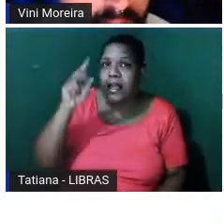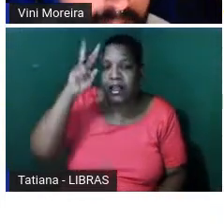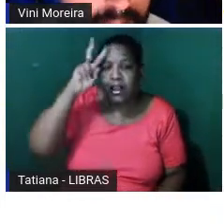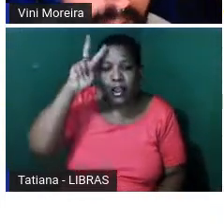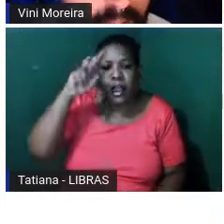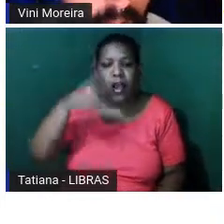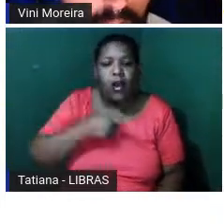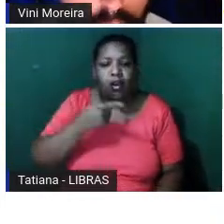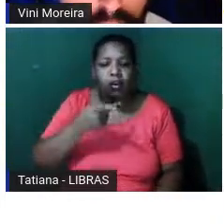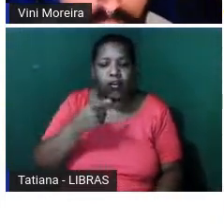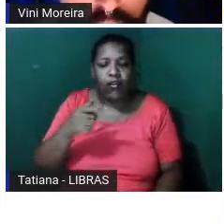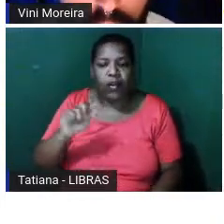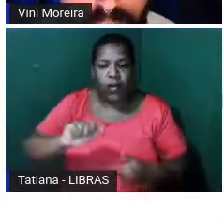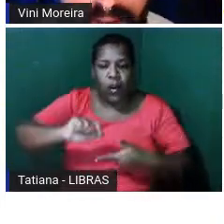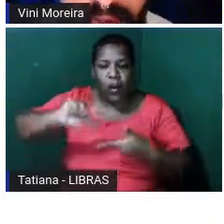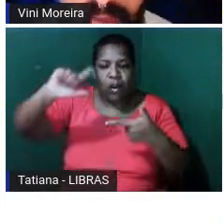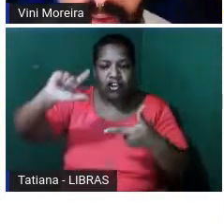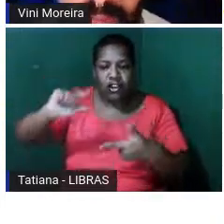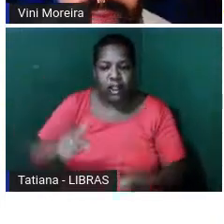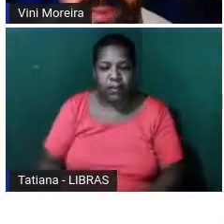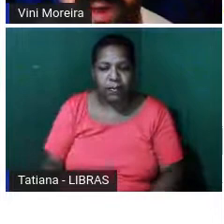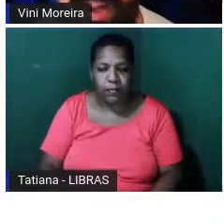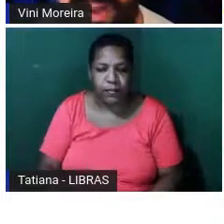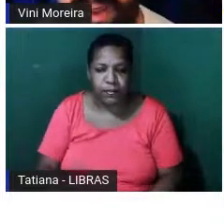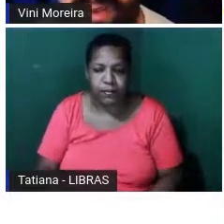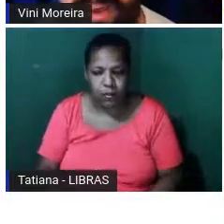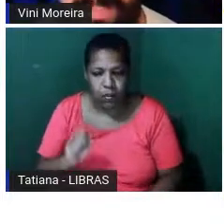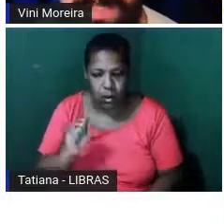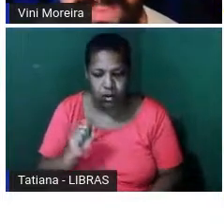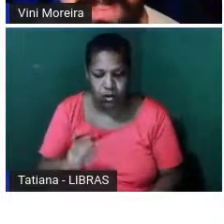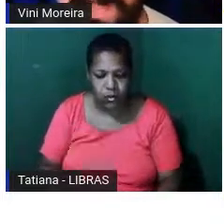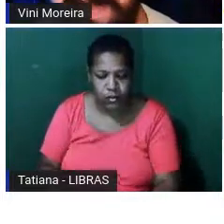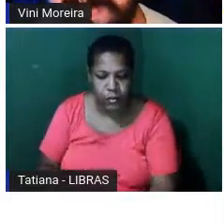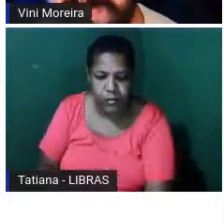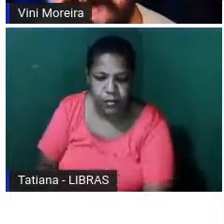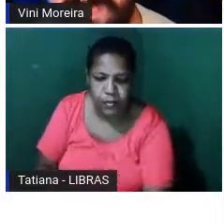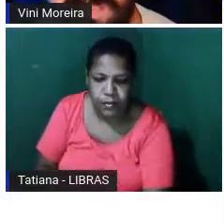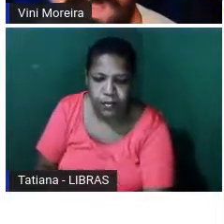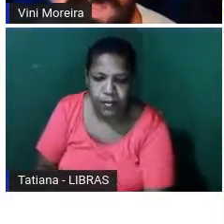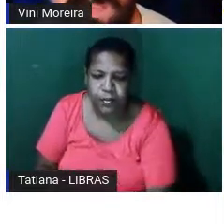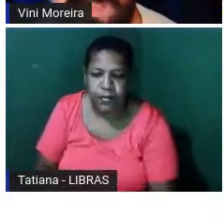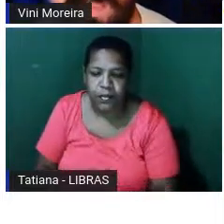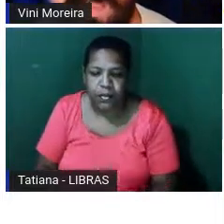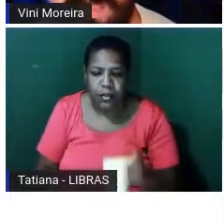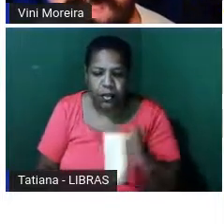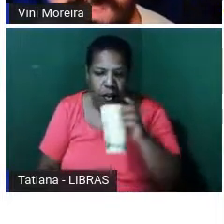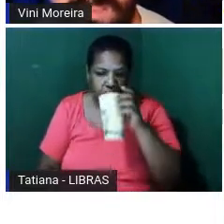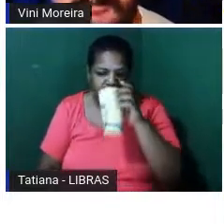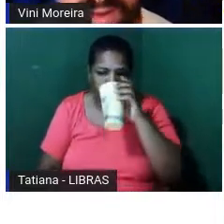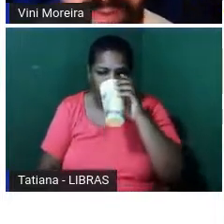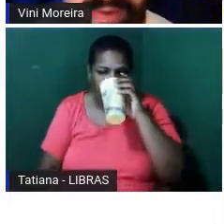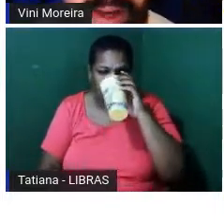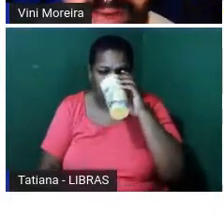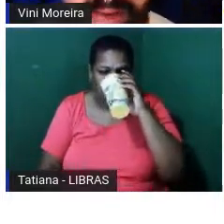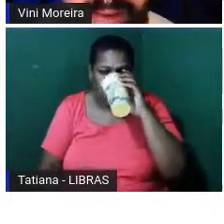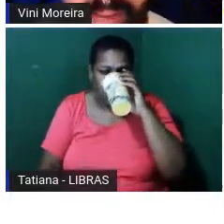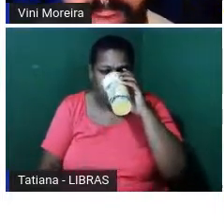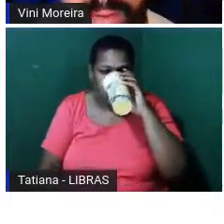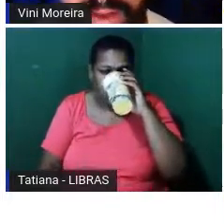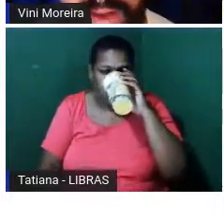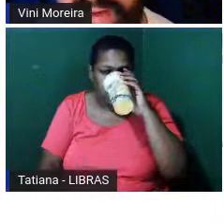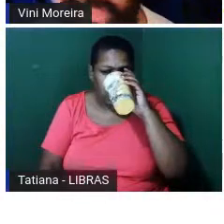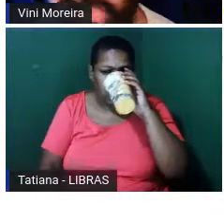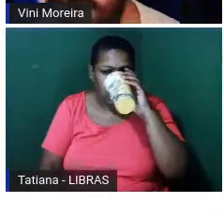eu queria compartilhar minha tela agora por favor meu querido eu posso compartilhar ela aqui E se ele não